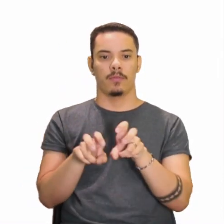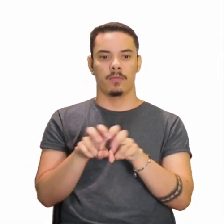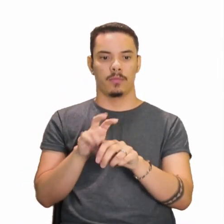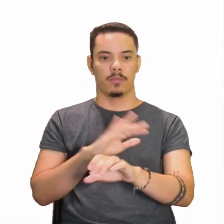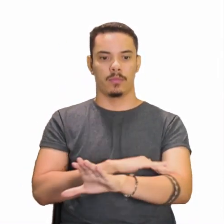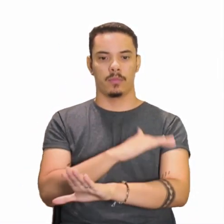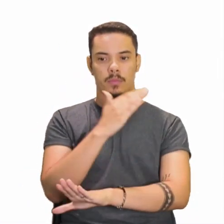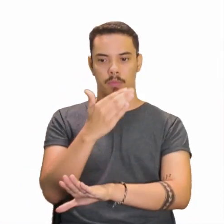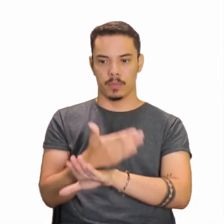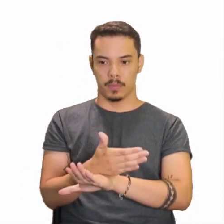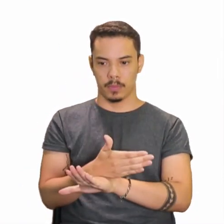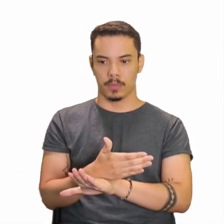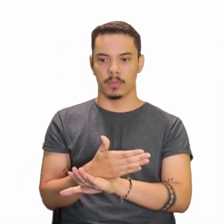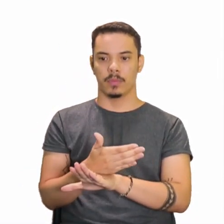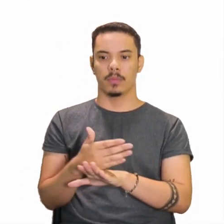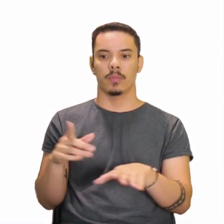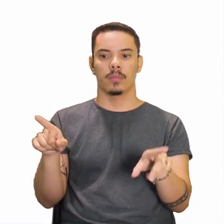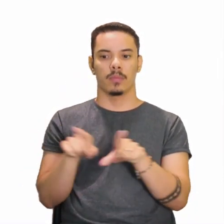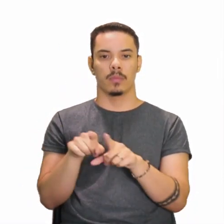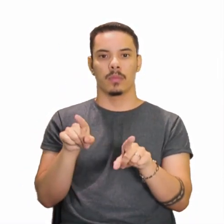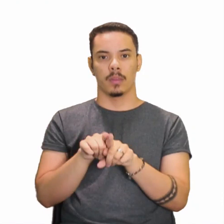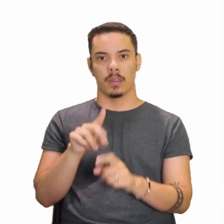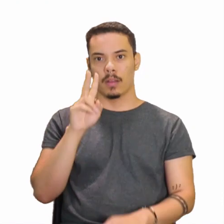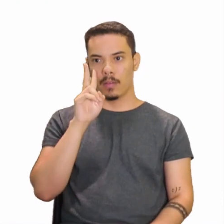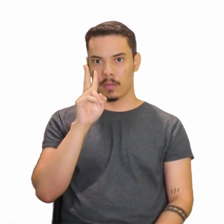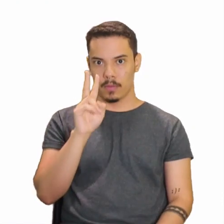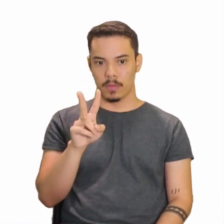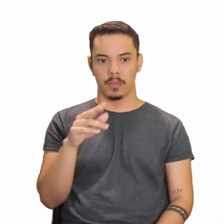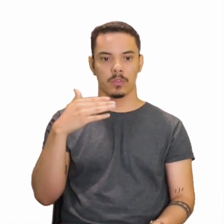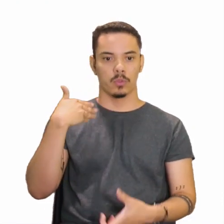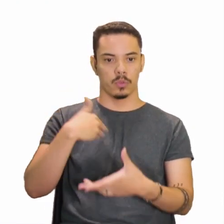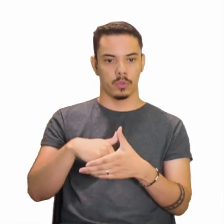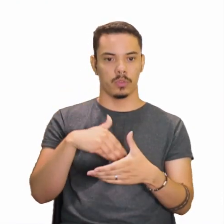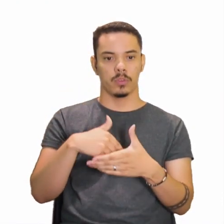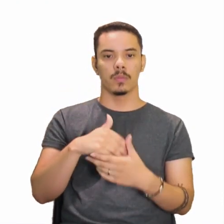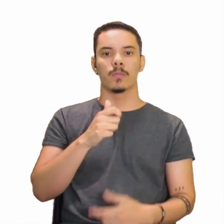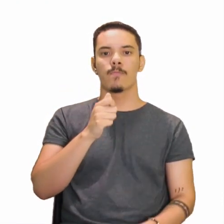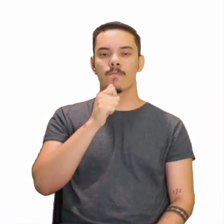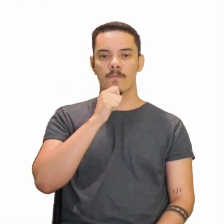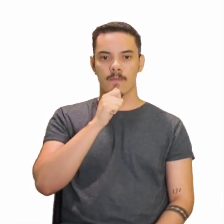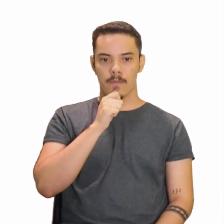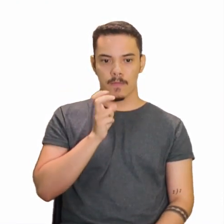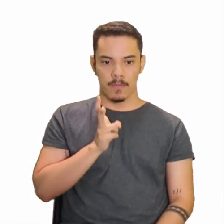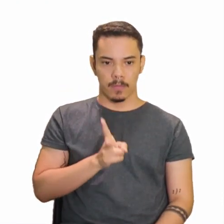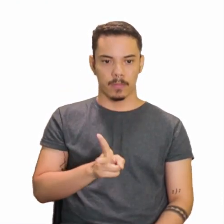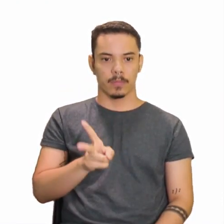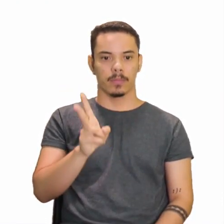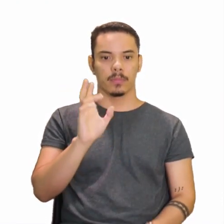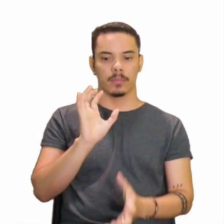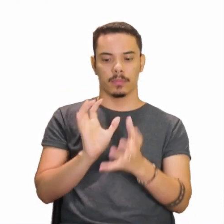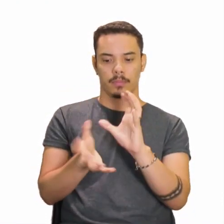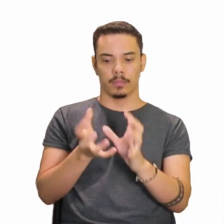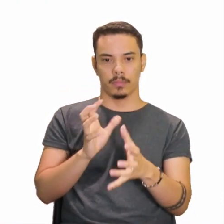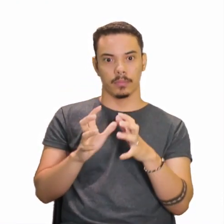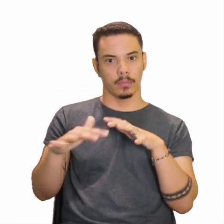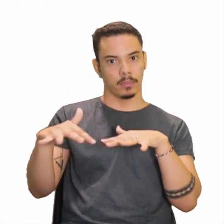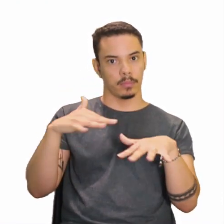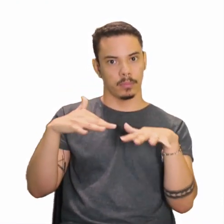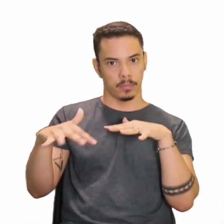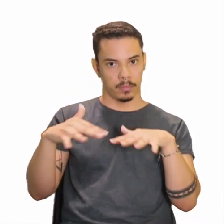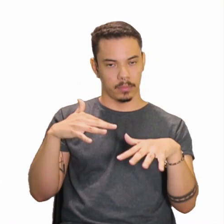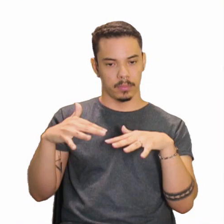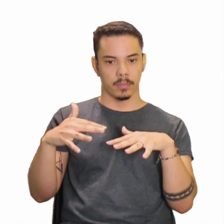verdinho aqui, né? Estamos vendo que estão jogando, certo? A bola em movimento, olha só